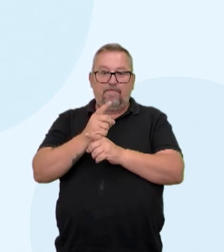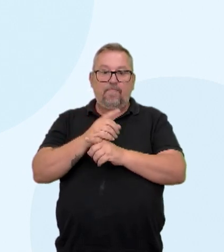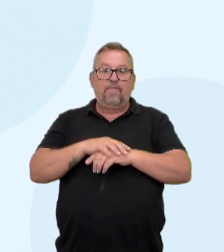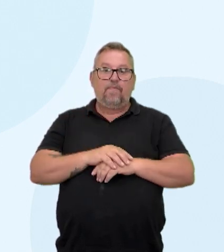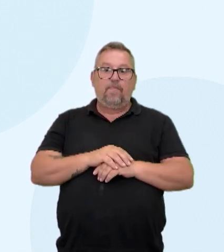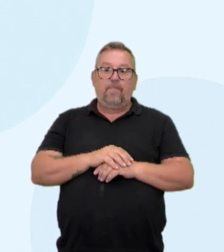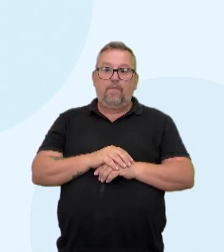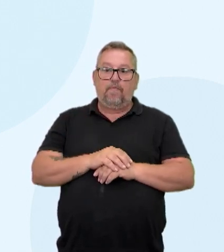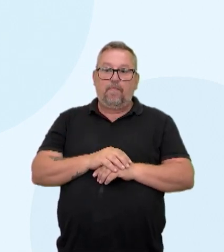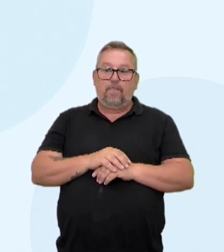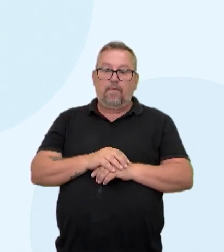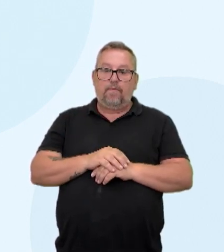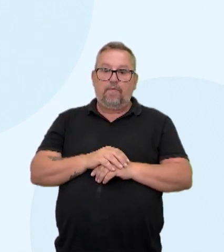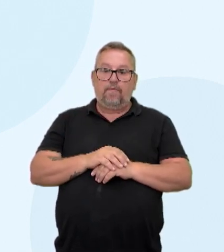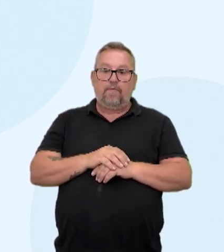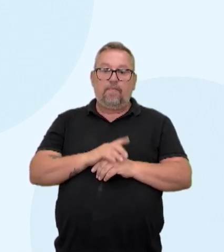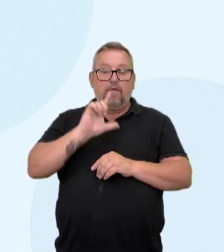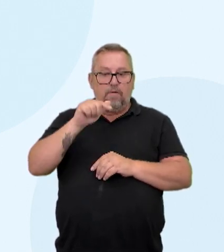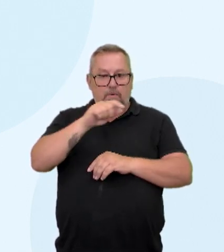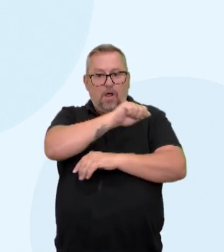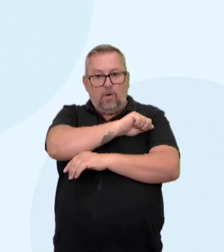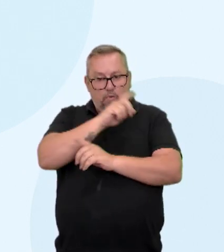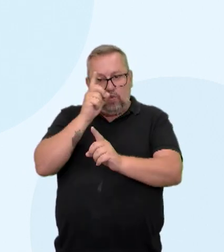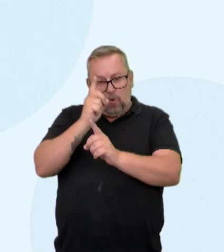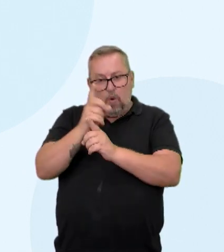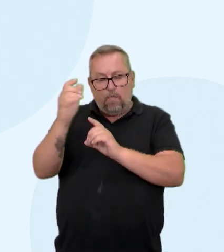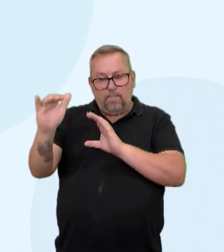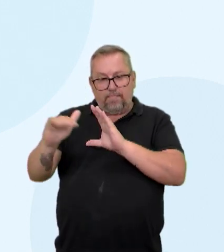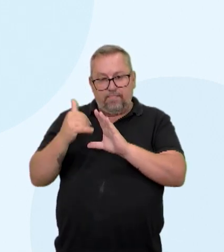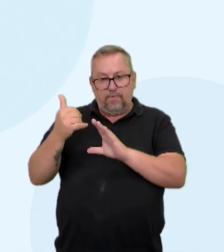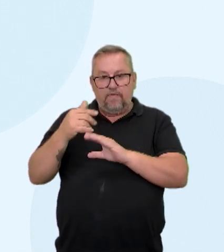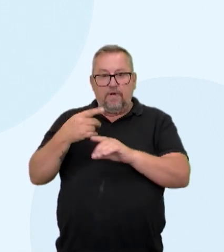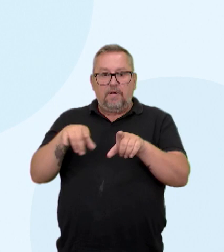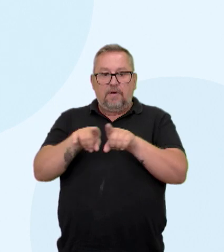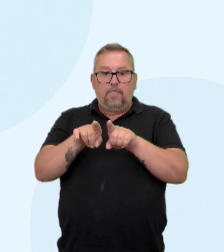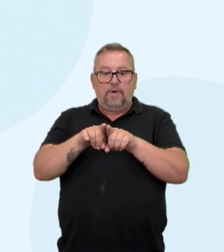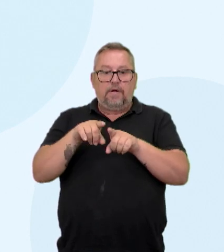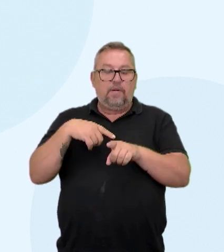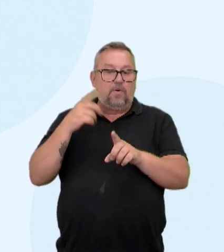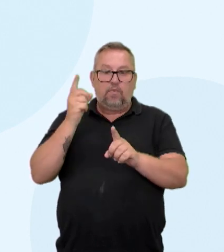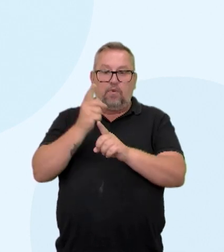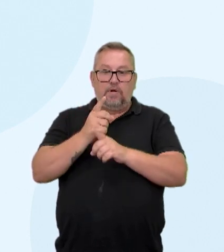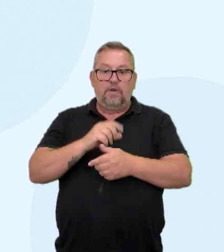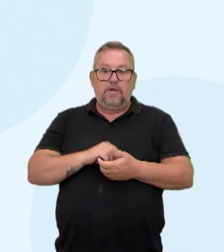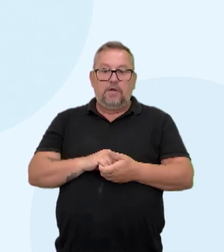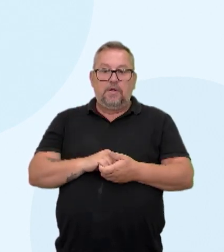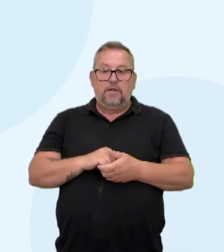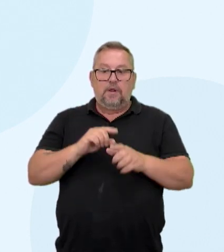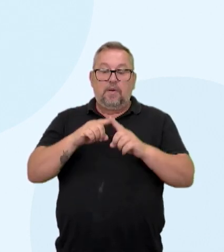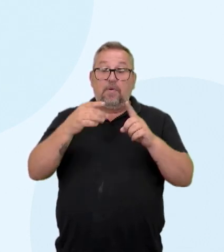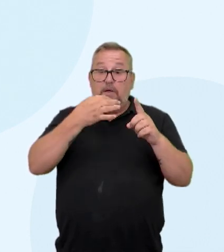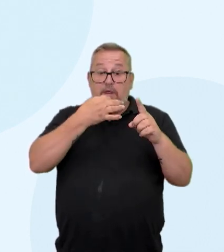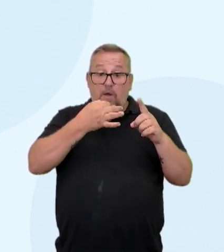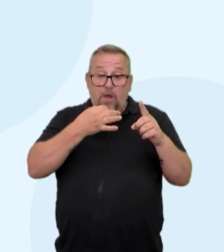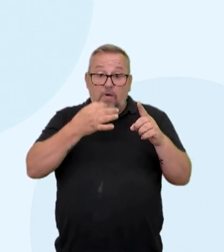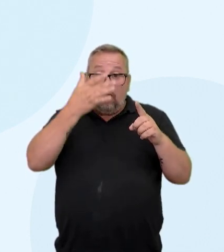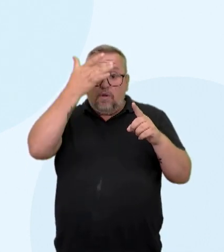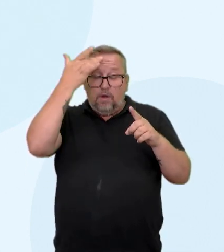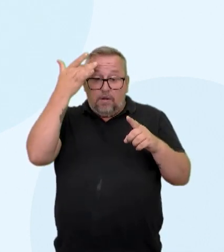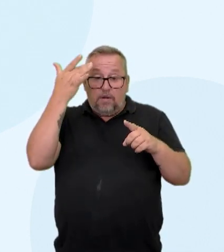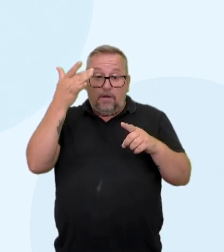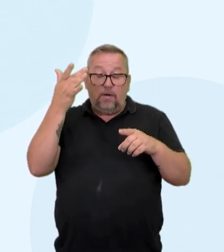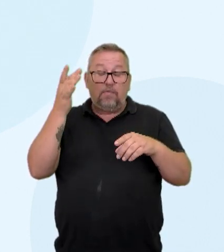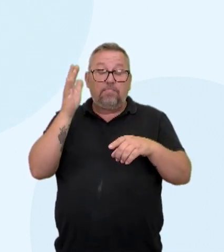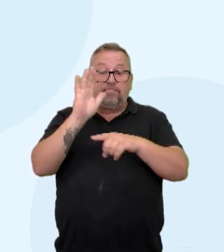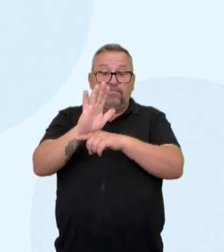e quiser depois mandar pra gente, né, essa informação, eu não encontrei. Mas como não se vê publicidade, não